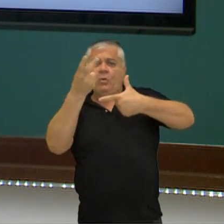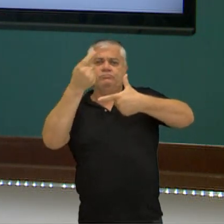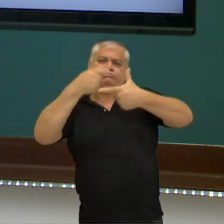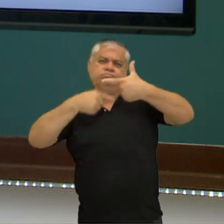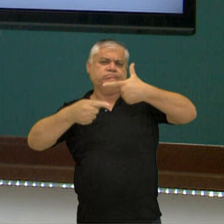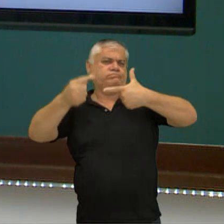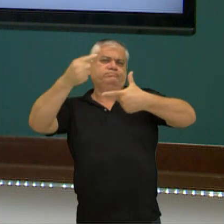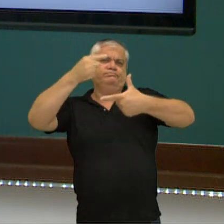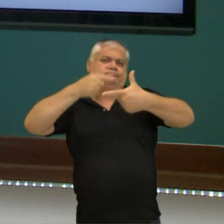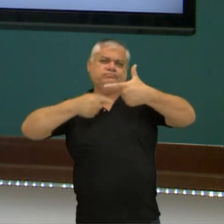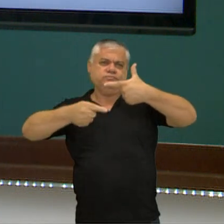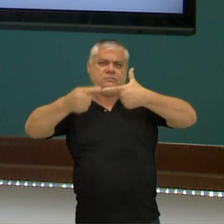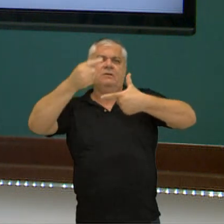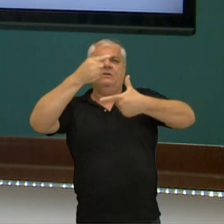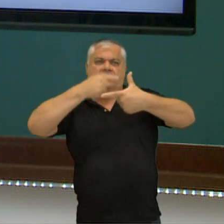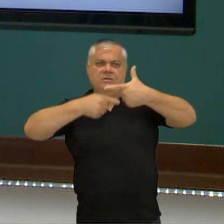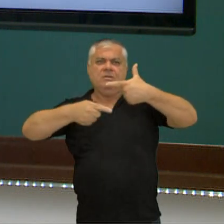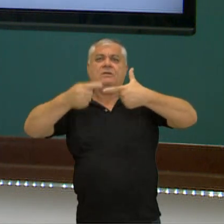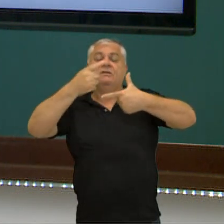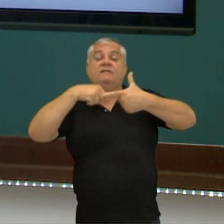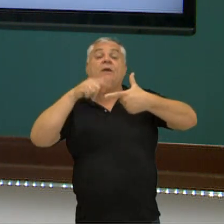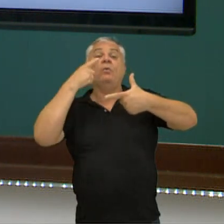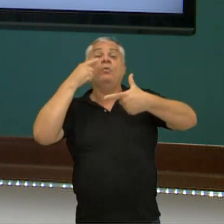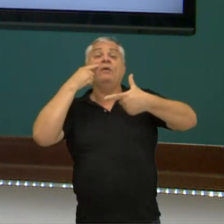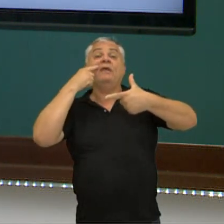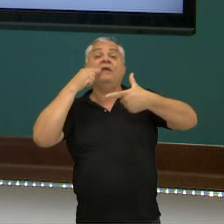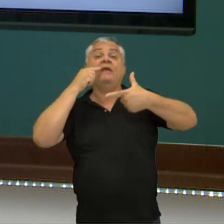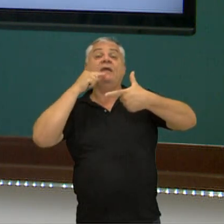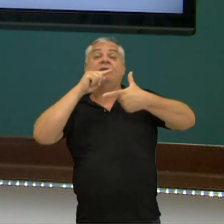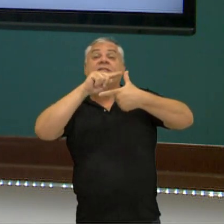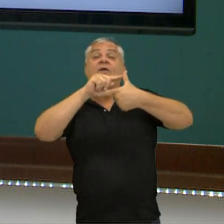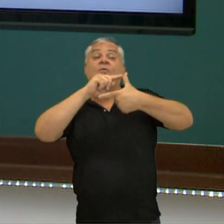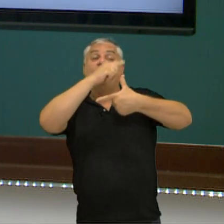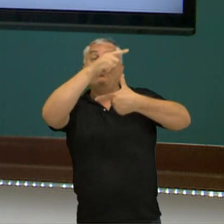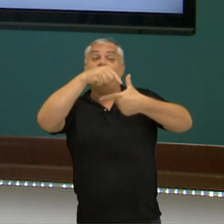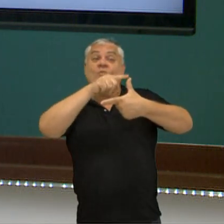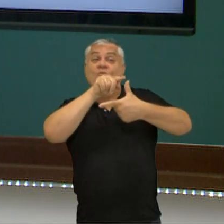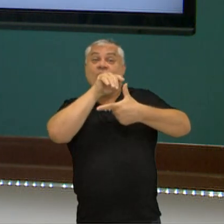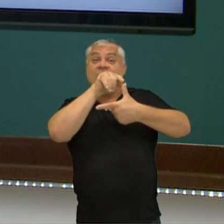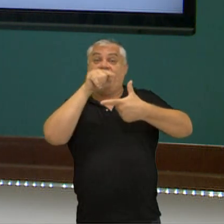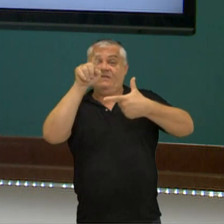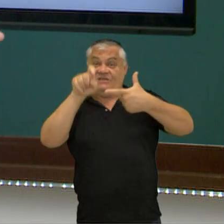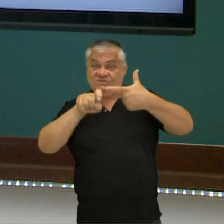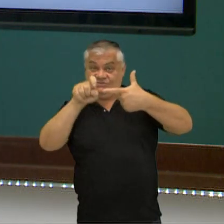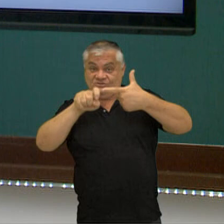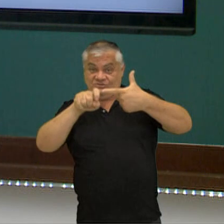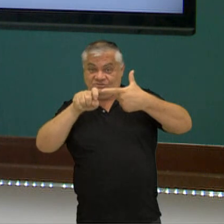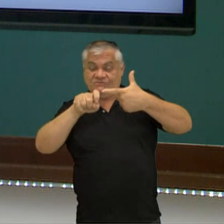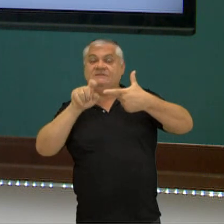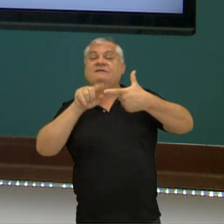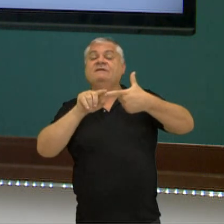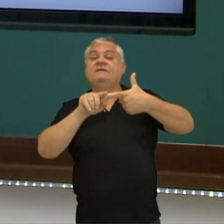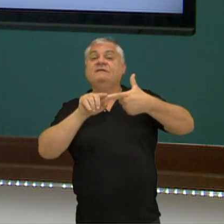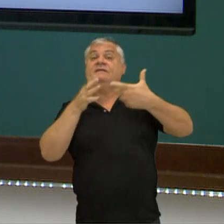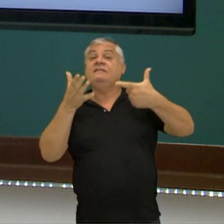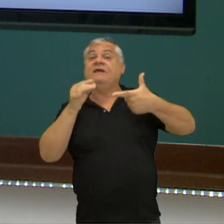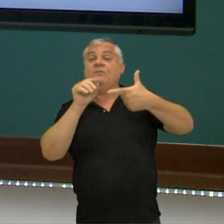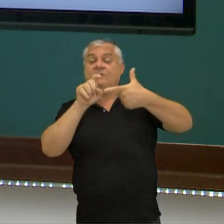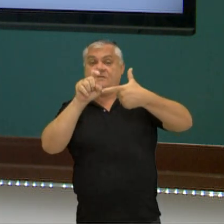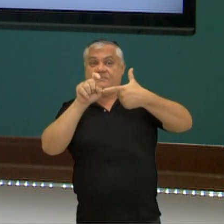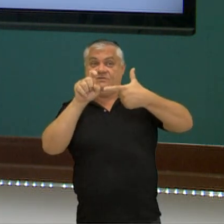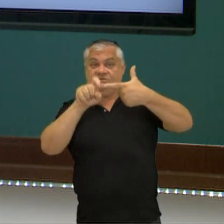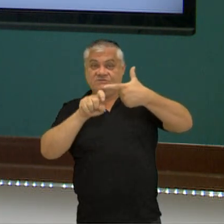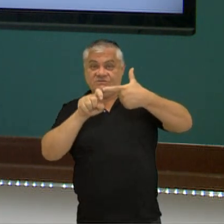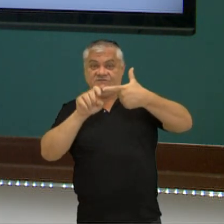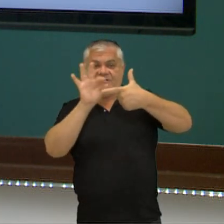ele está girando desta maneira aqui em relação ao eixo, que o eixo estaria em X. Então, portanto, o nosso